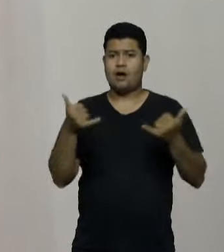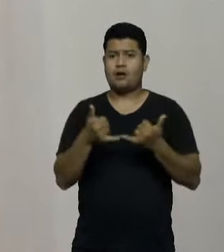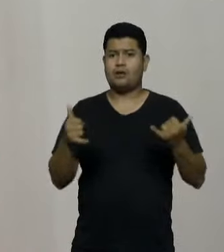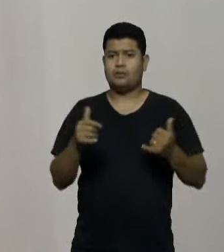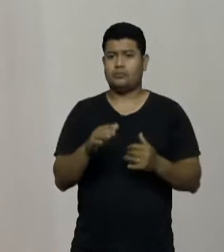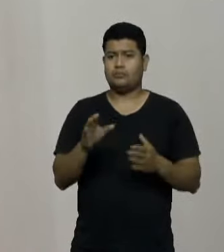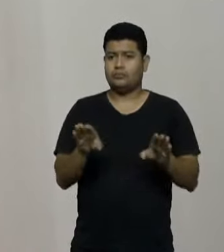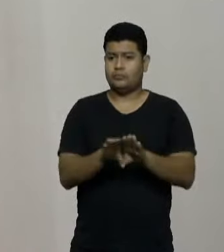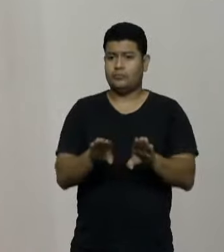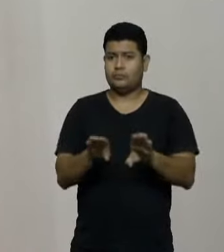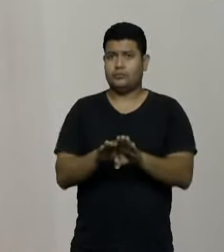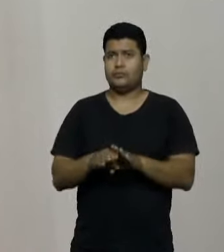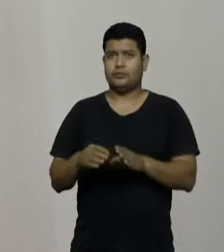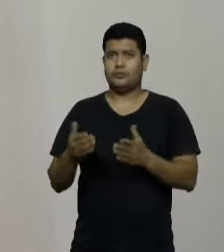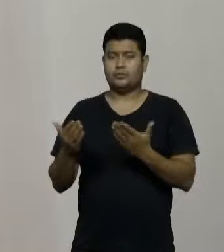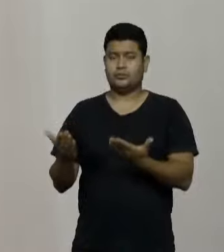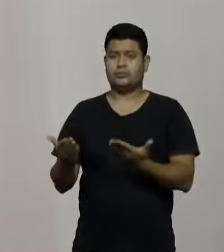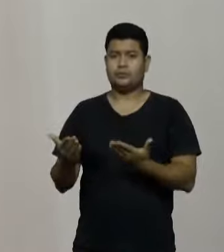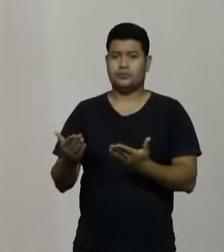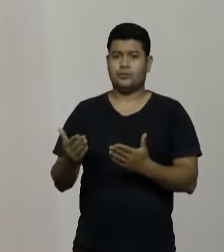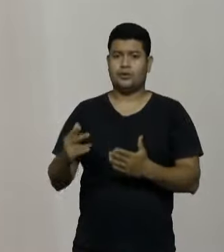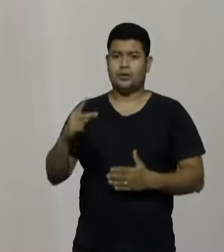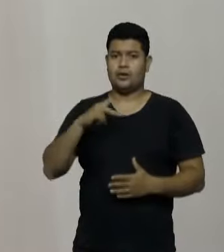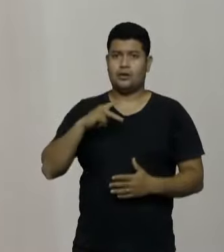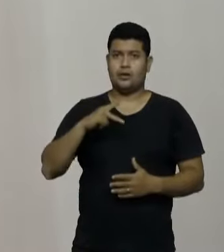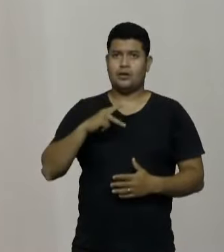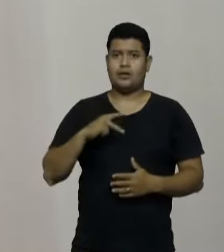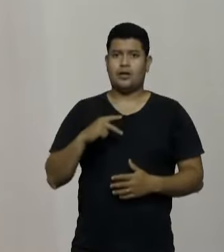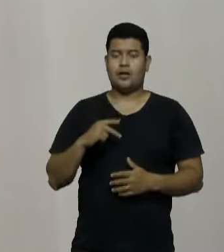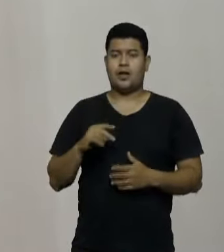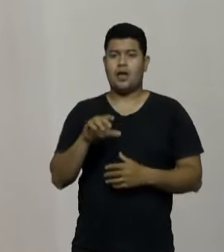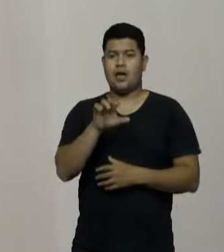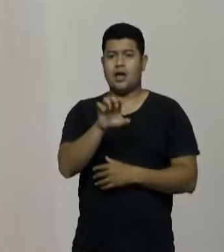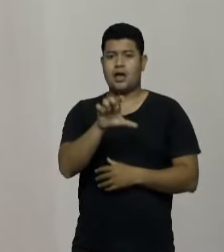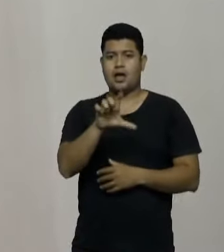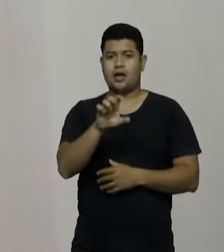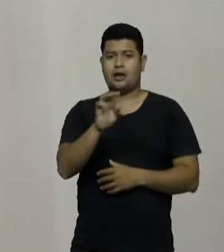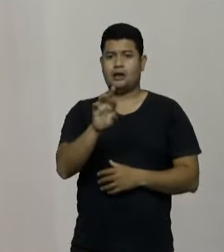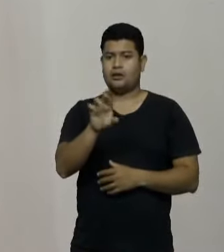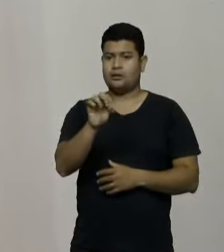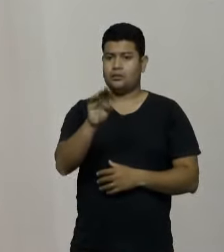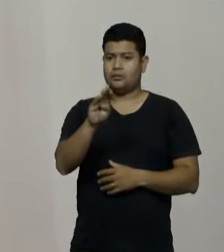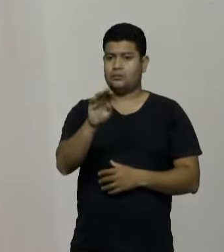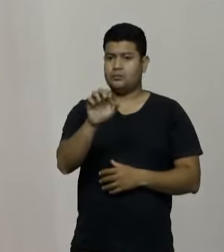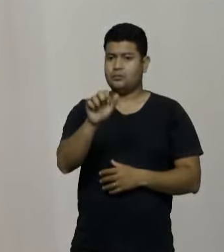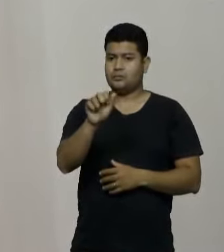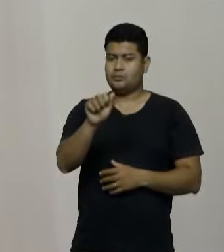agora estão falando em privatizar a nossa Eletrobras. Concede uma parte, deputado? Pois não.